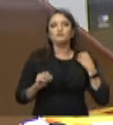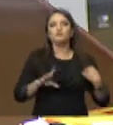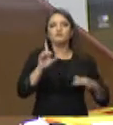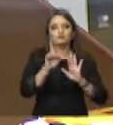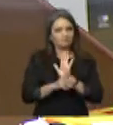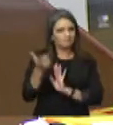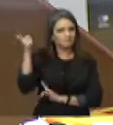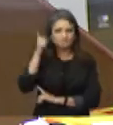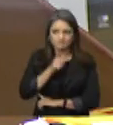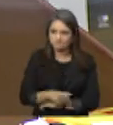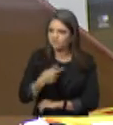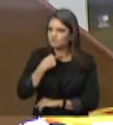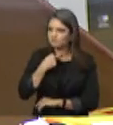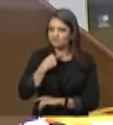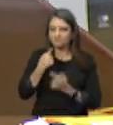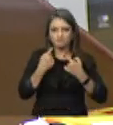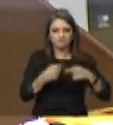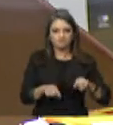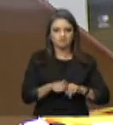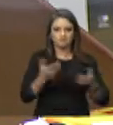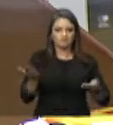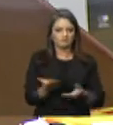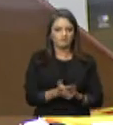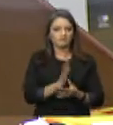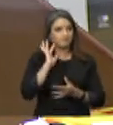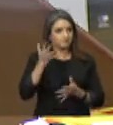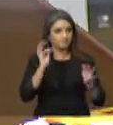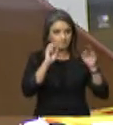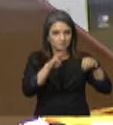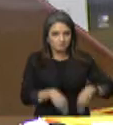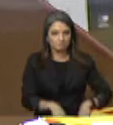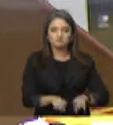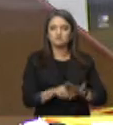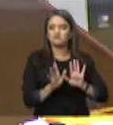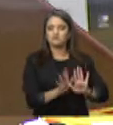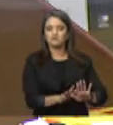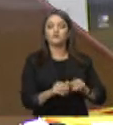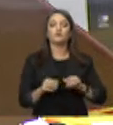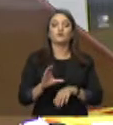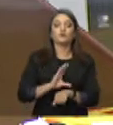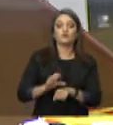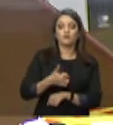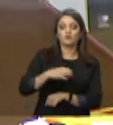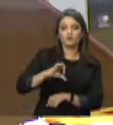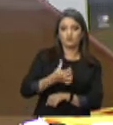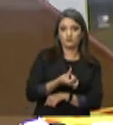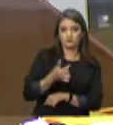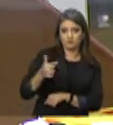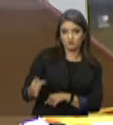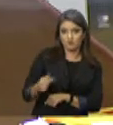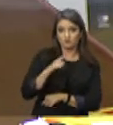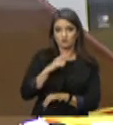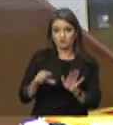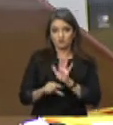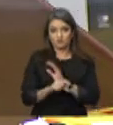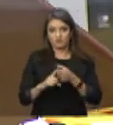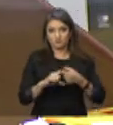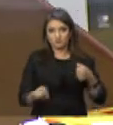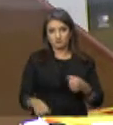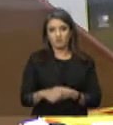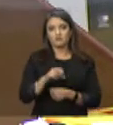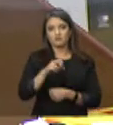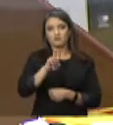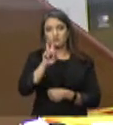direito adquirido o ato jurídico perfeito e da coisa julgada a Constituição de 1967 no artigo 150 parágrafo terceiro inclusive